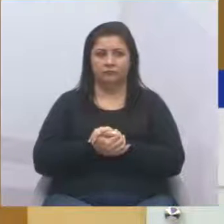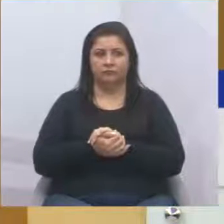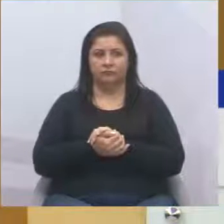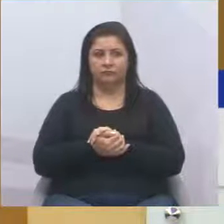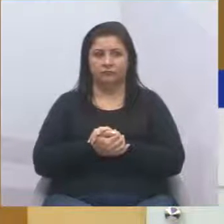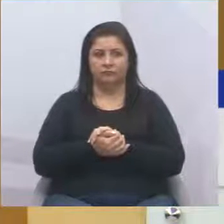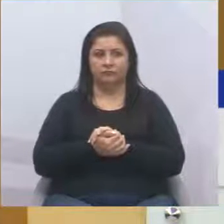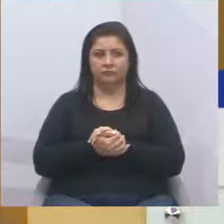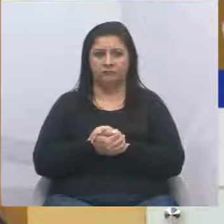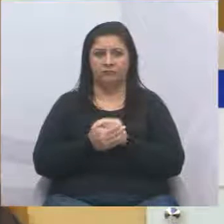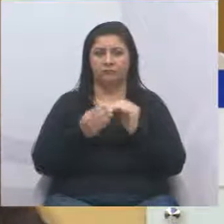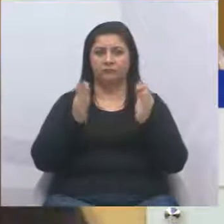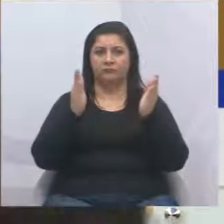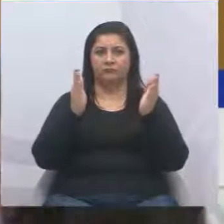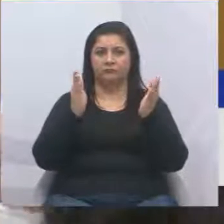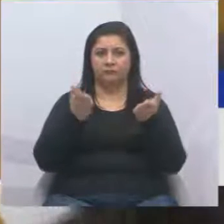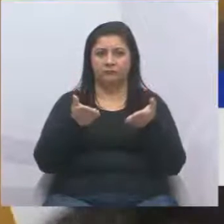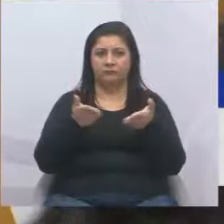número para 8